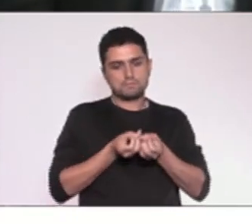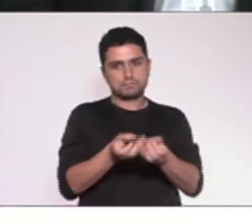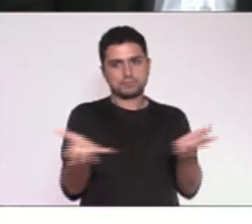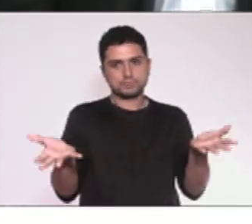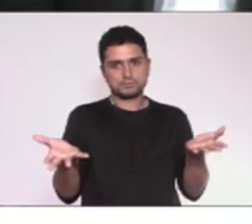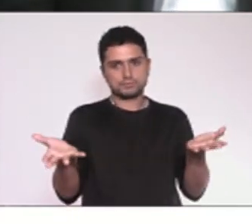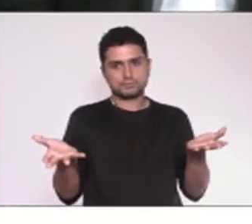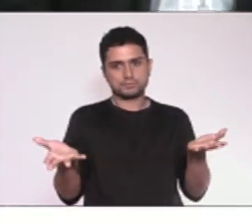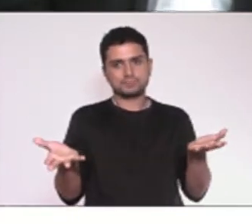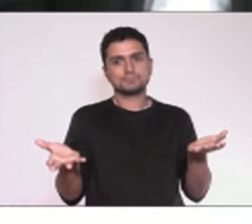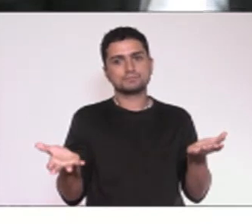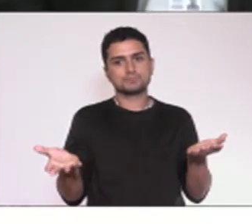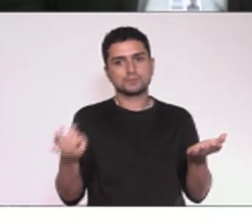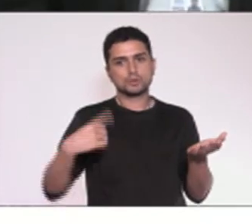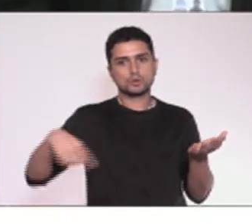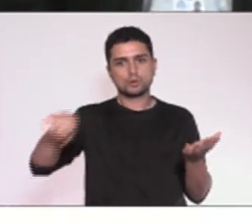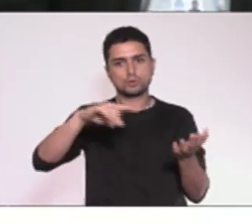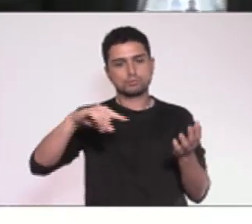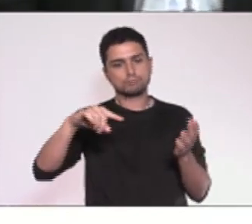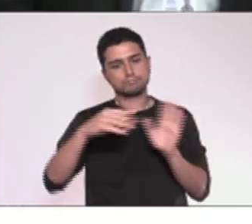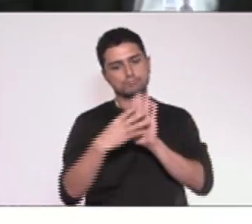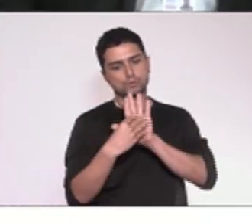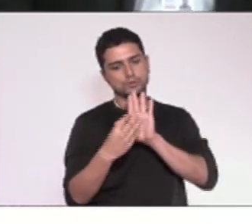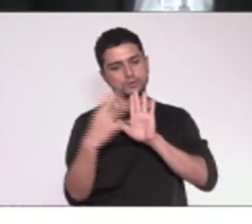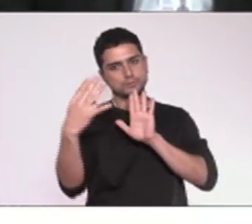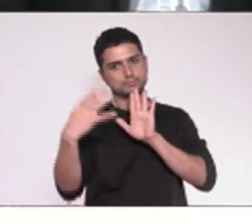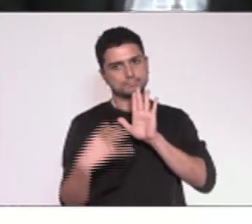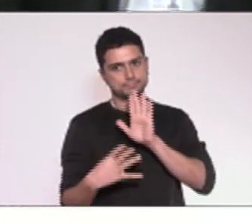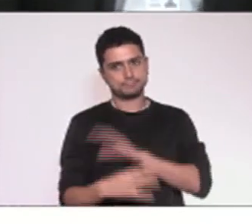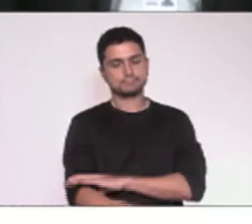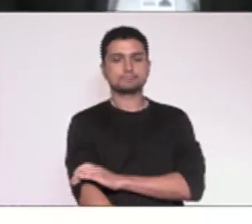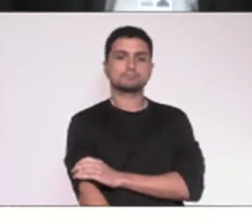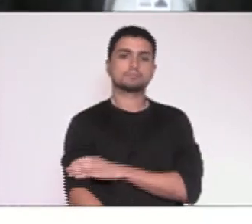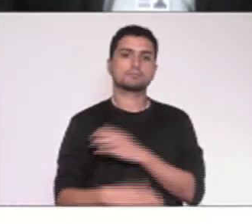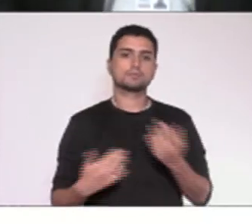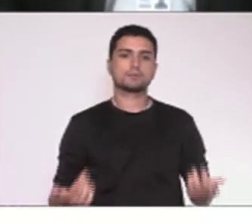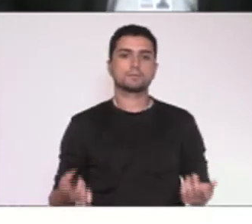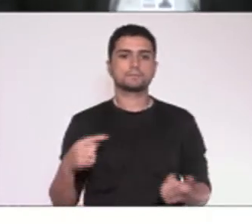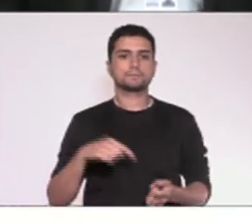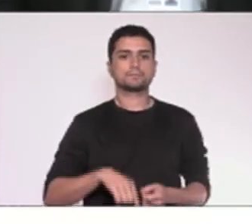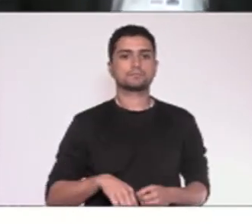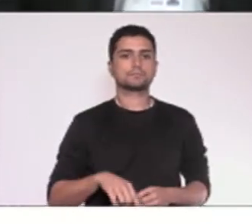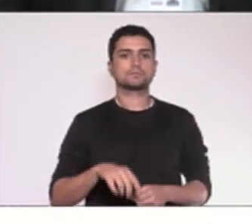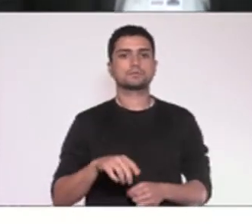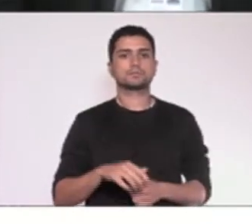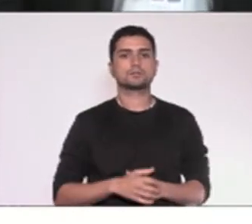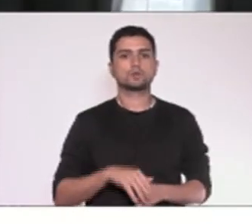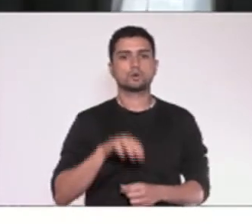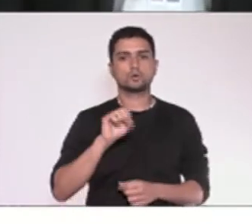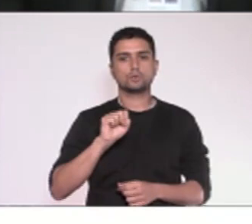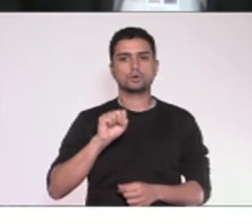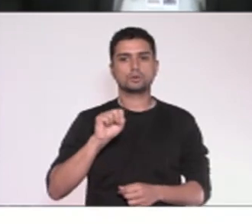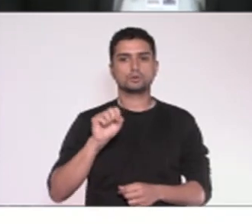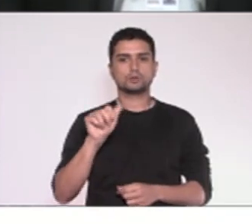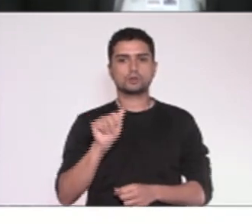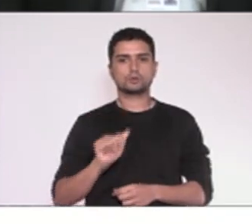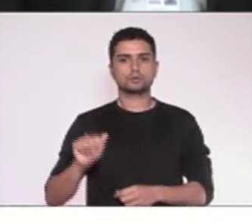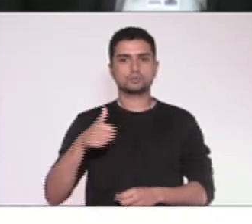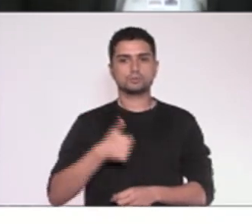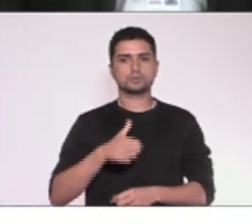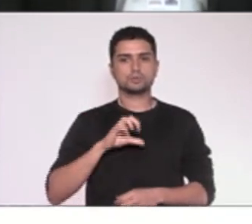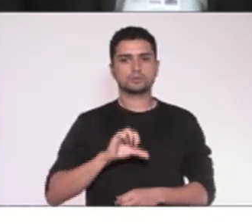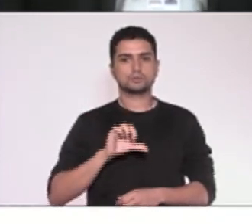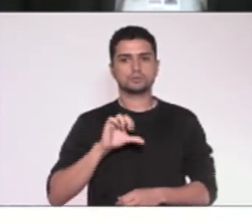Em 1989, o Palácio Tiradentes criou a Medalha Tiradentes, 8 de agosto de